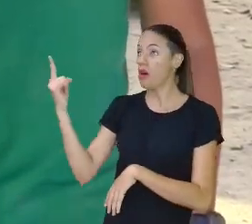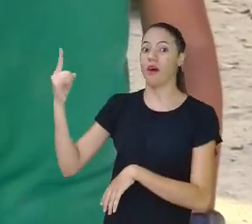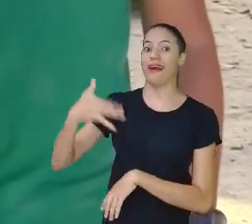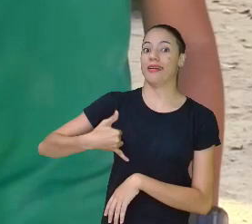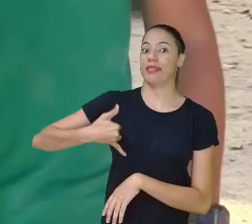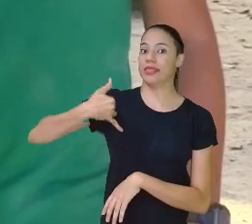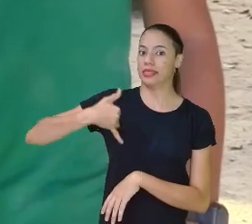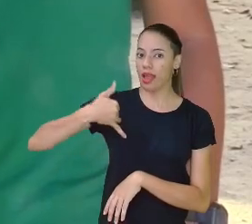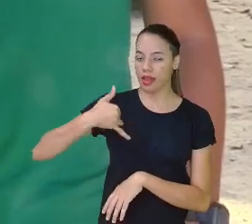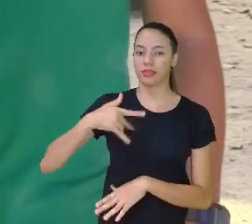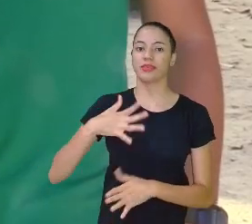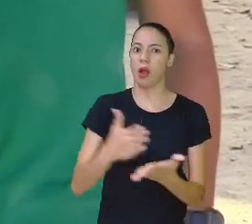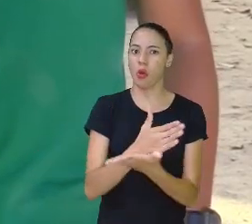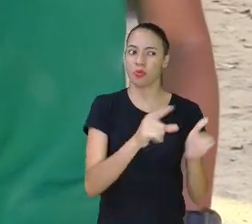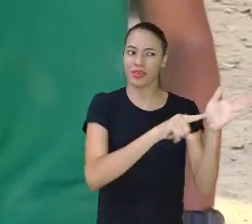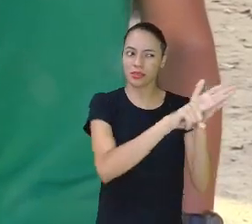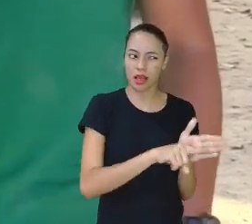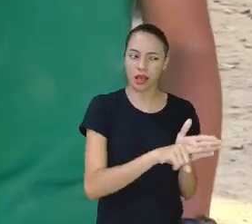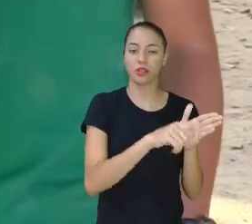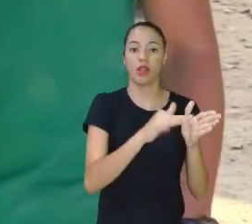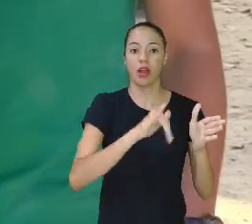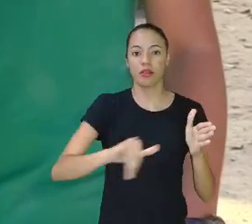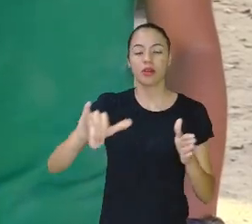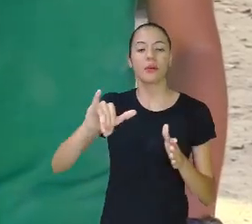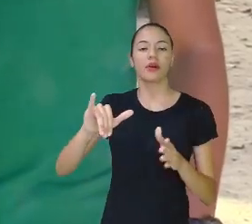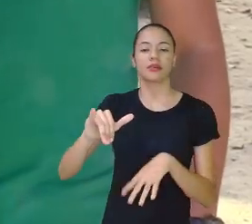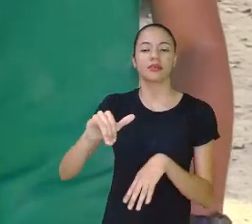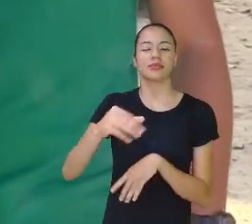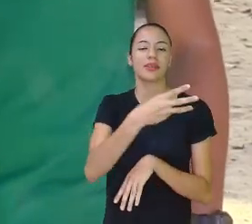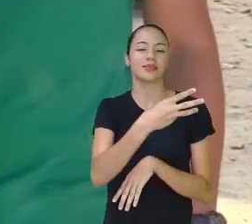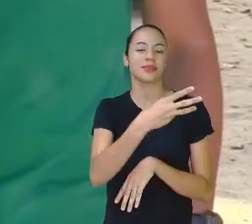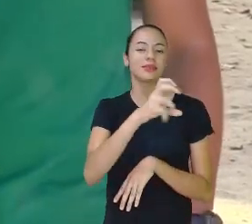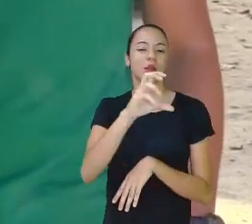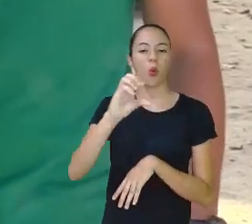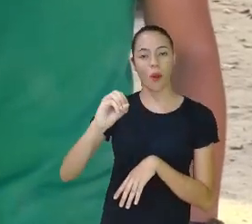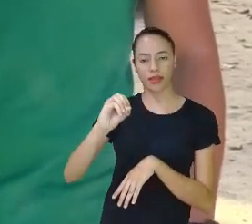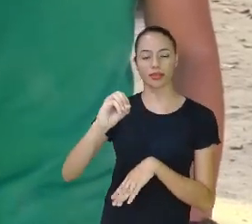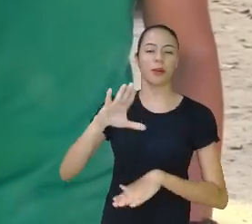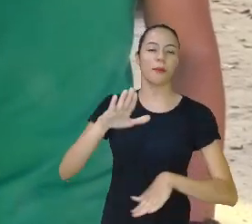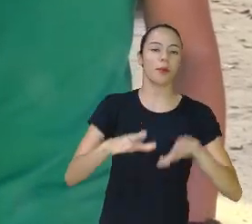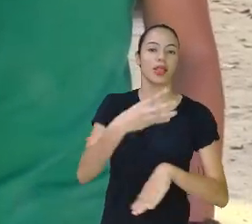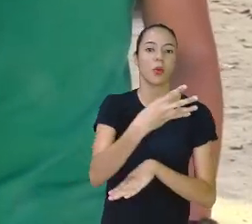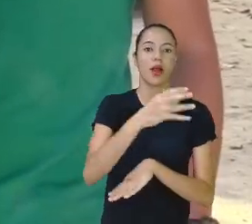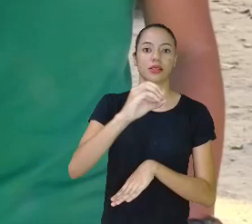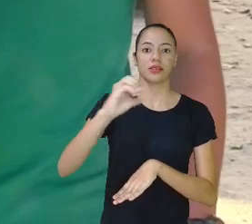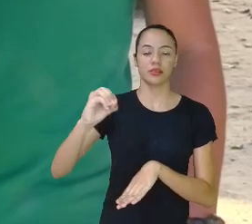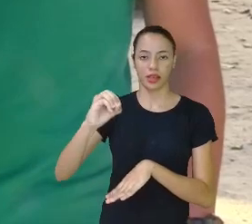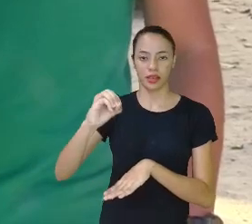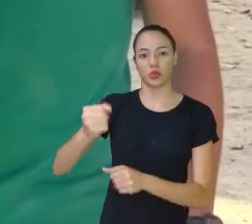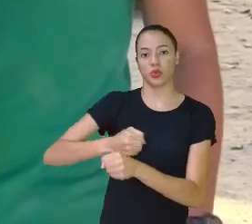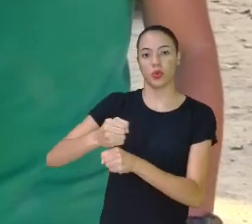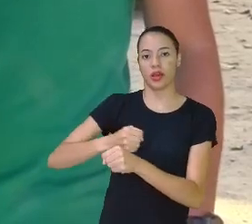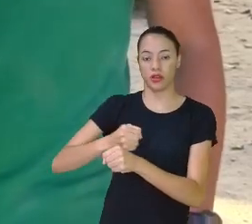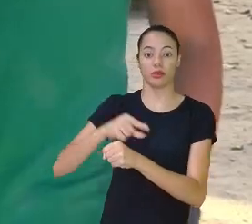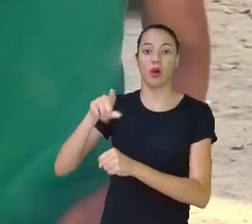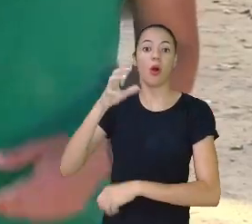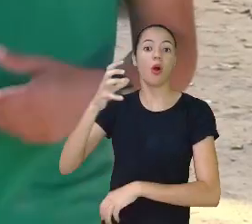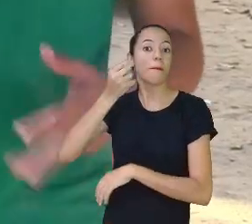os estudiosos, é entre 350 e 400 anos. E ele é tombado desde